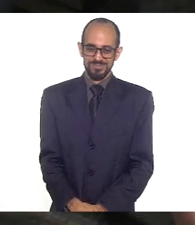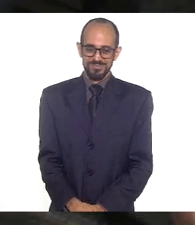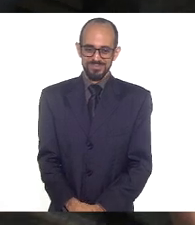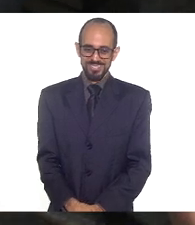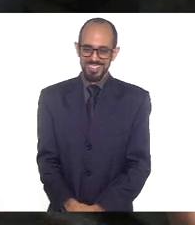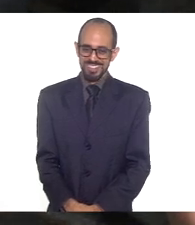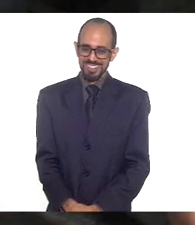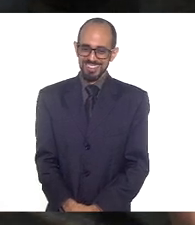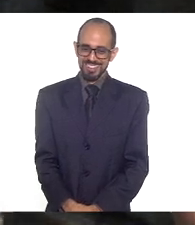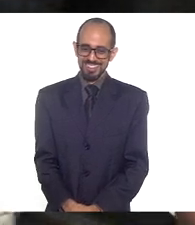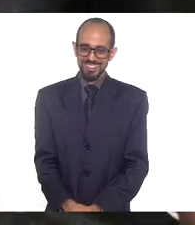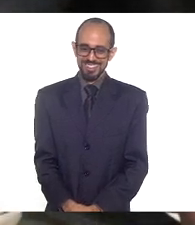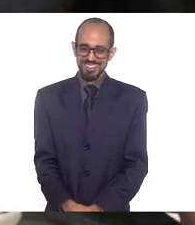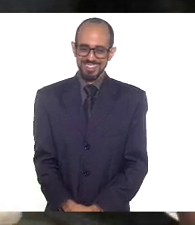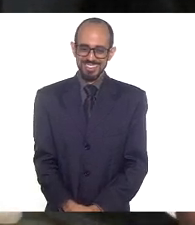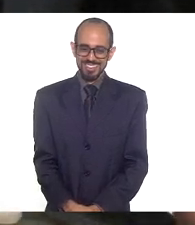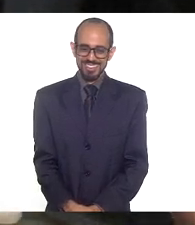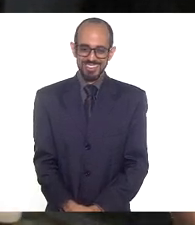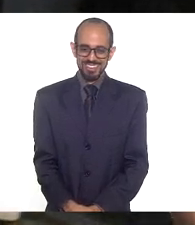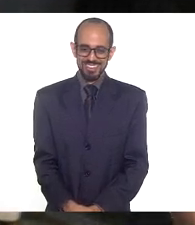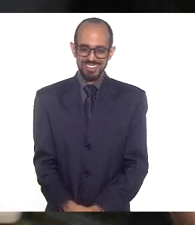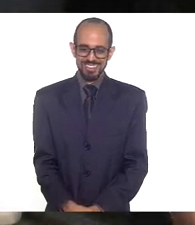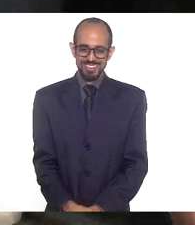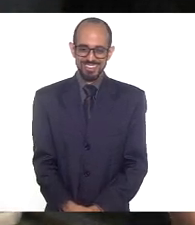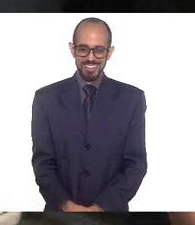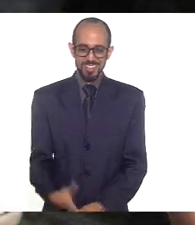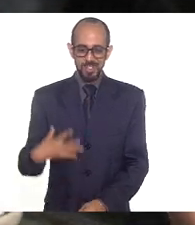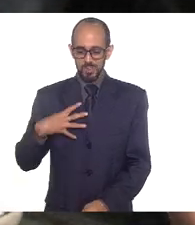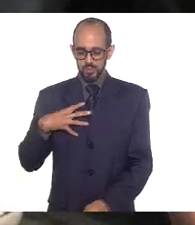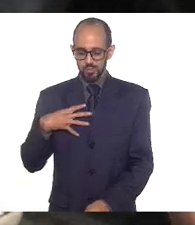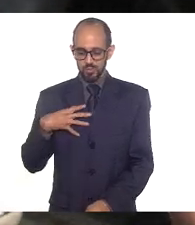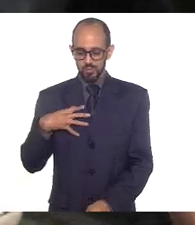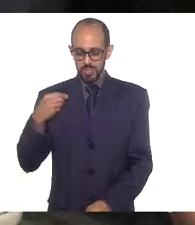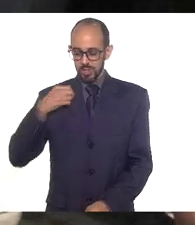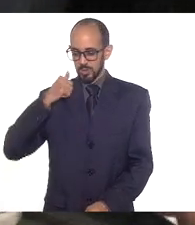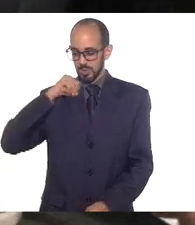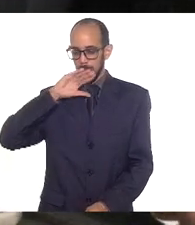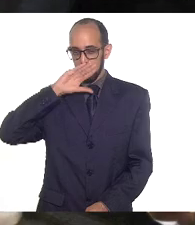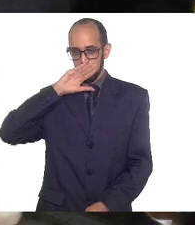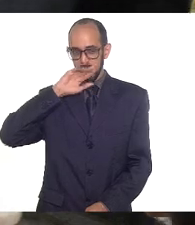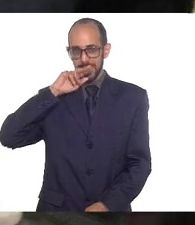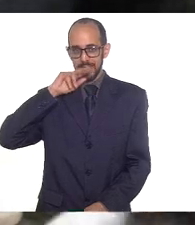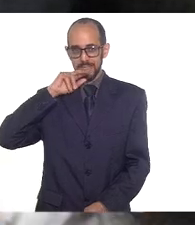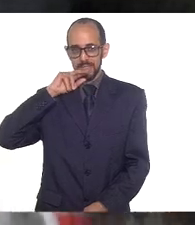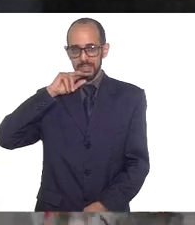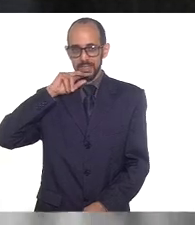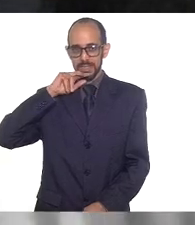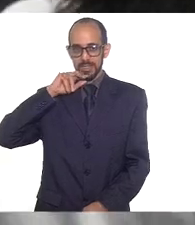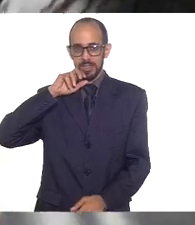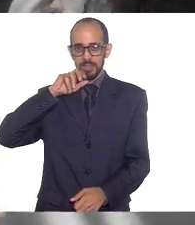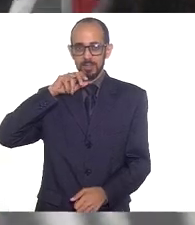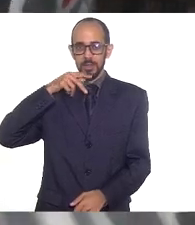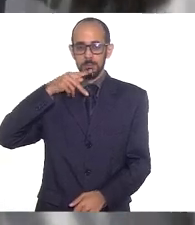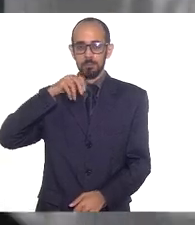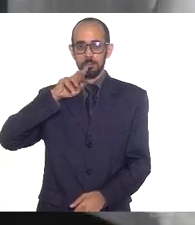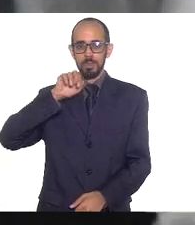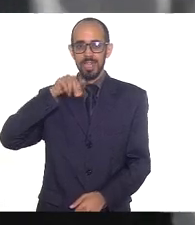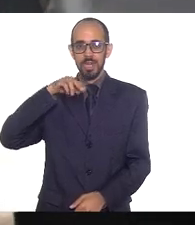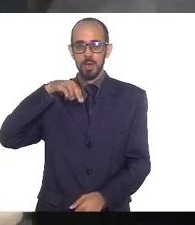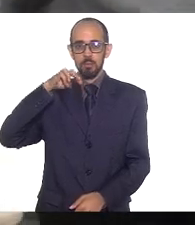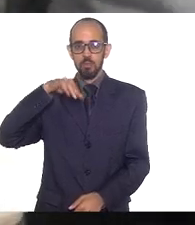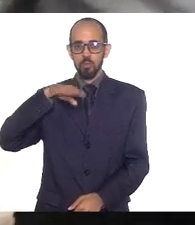o filho de mãe Pernambucana e de pai paraibano